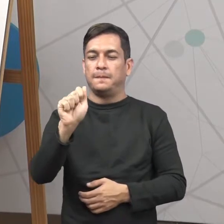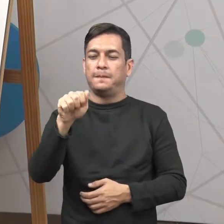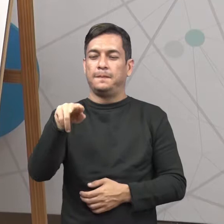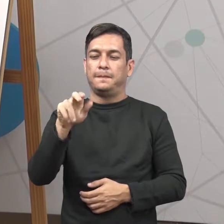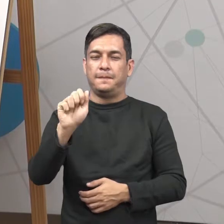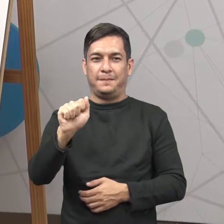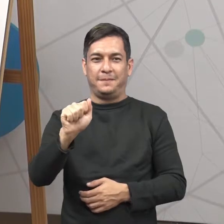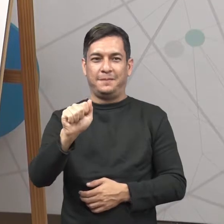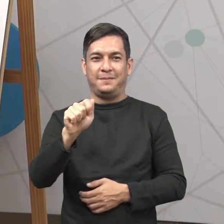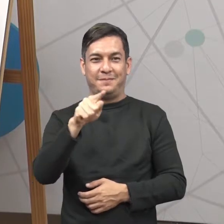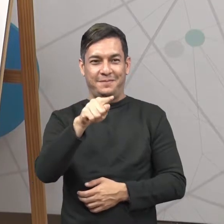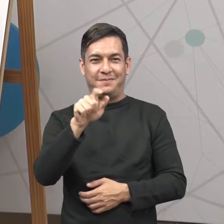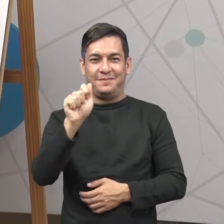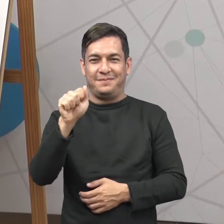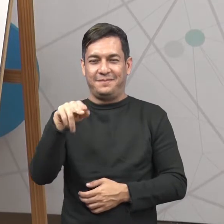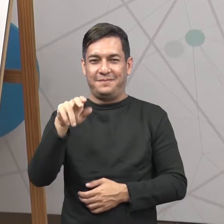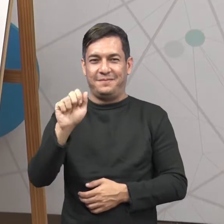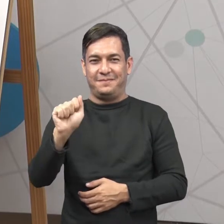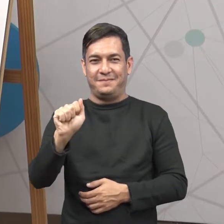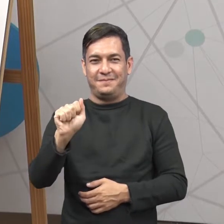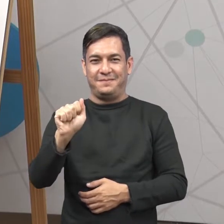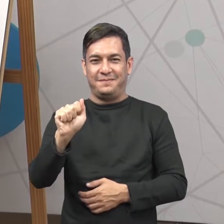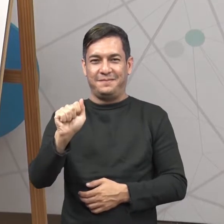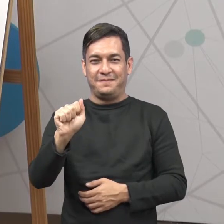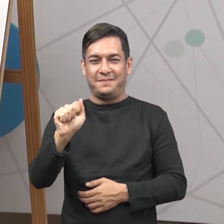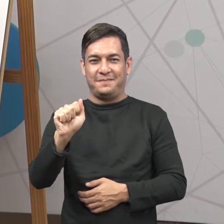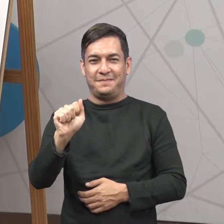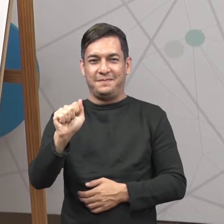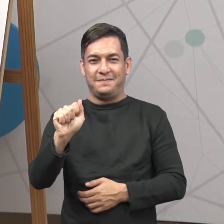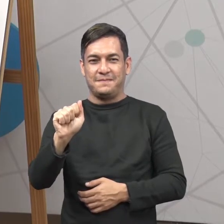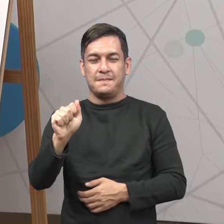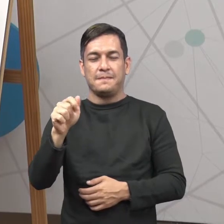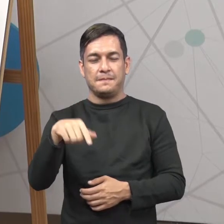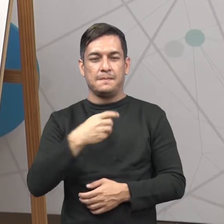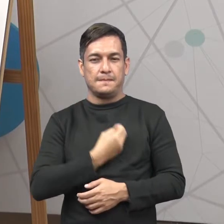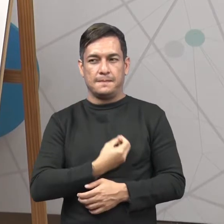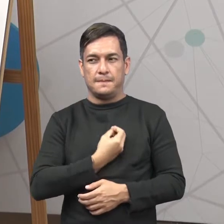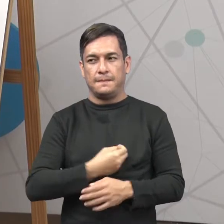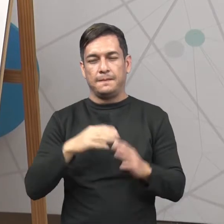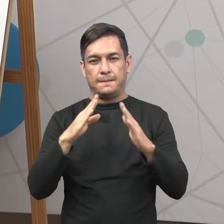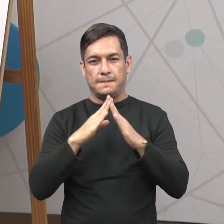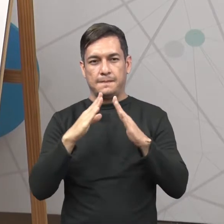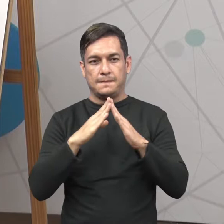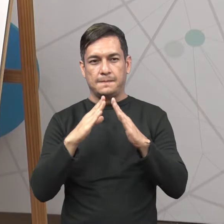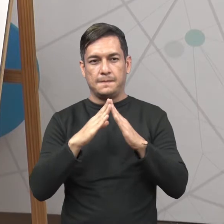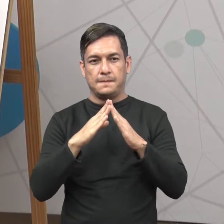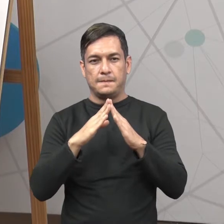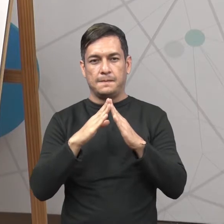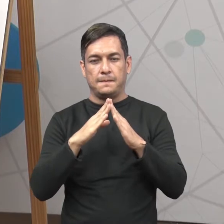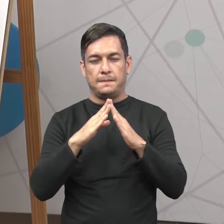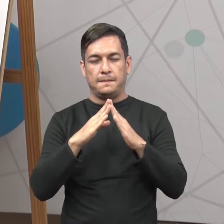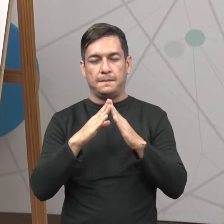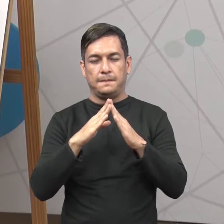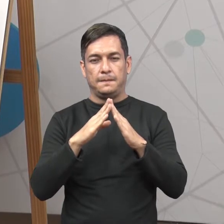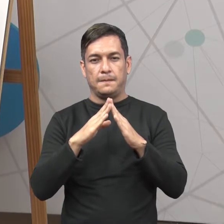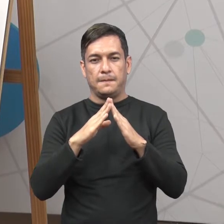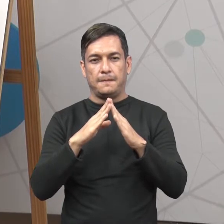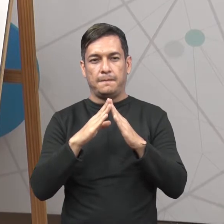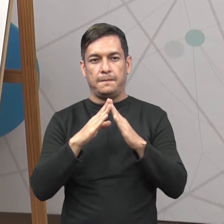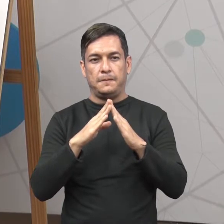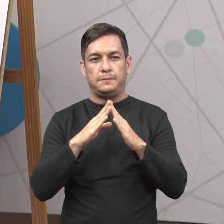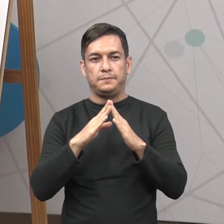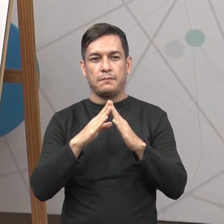Ana. A Ana estava em sua casa e diferente